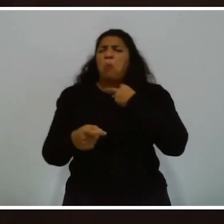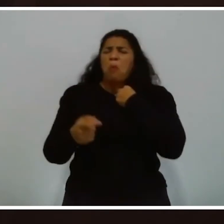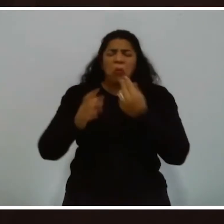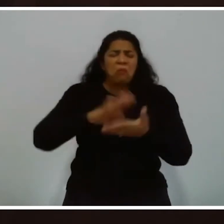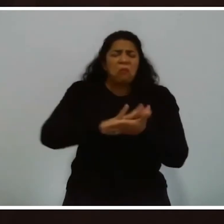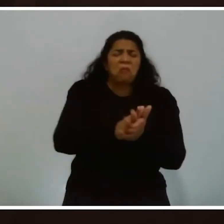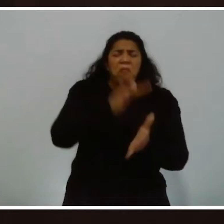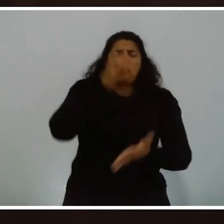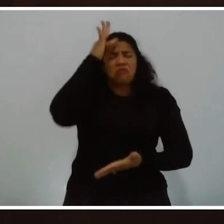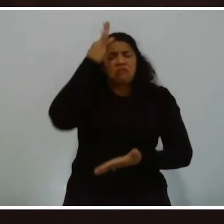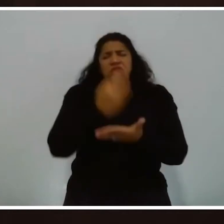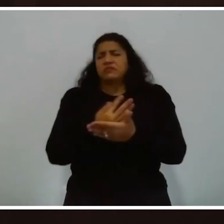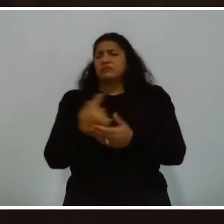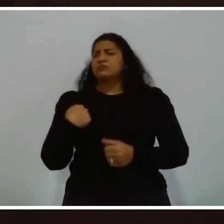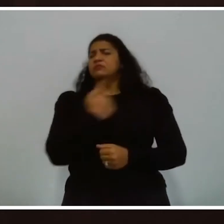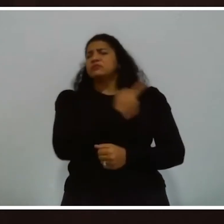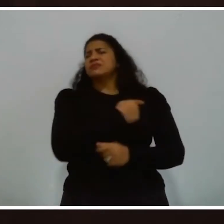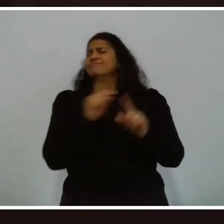a fé